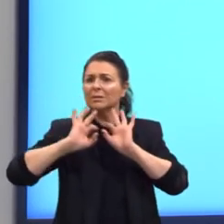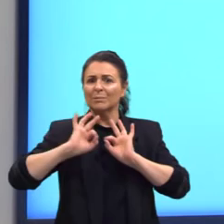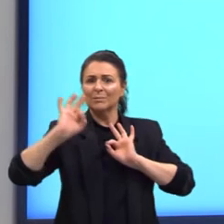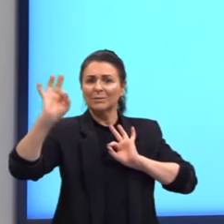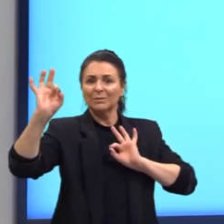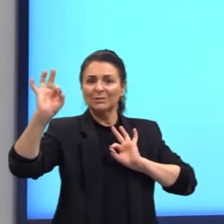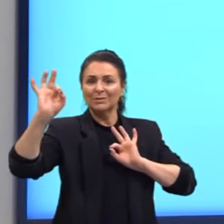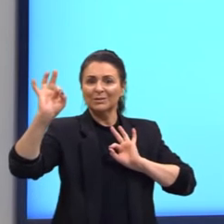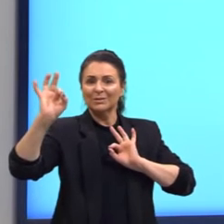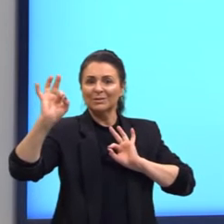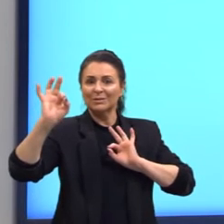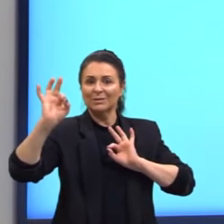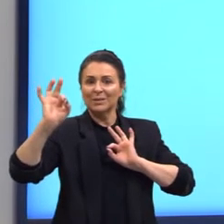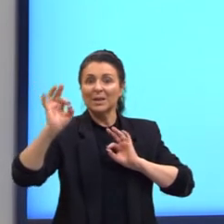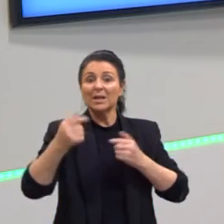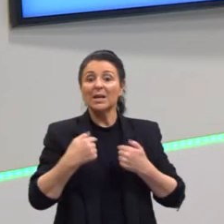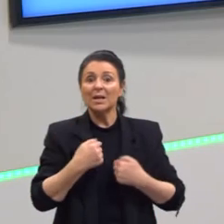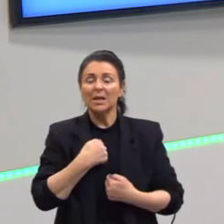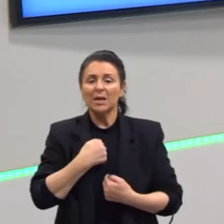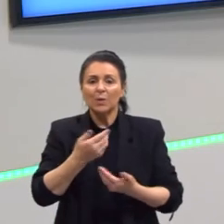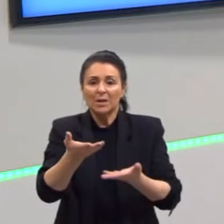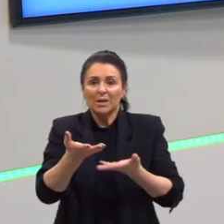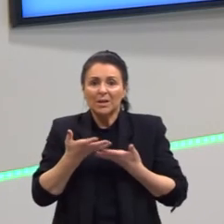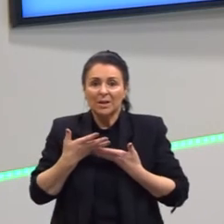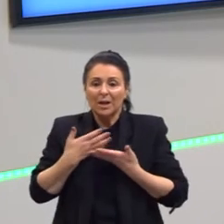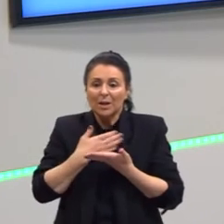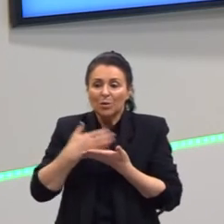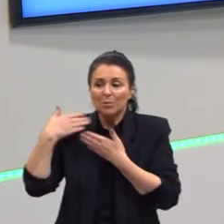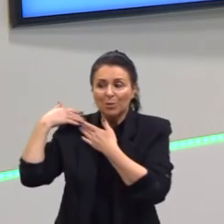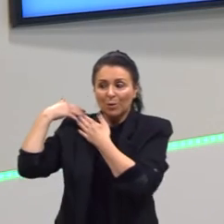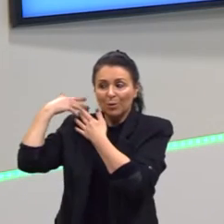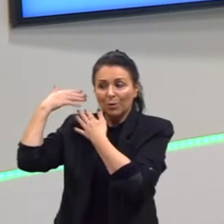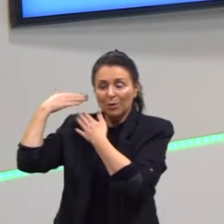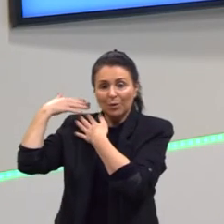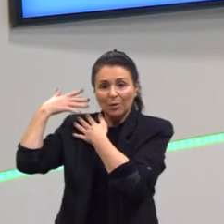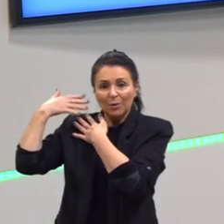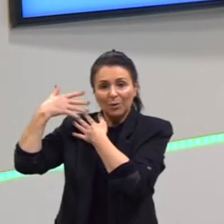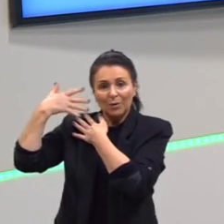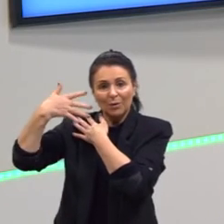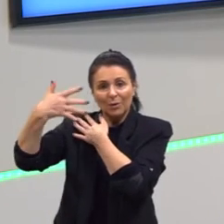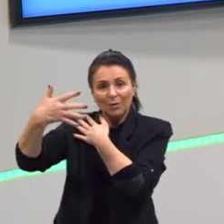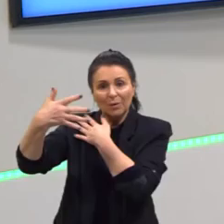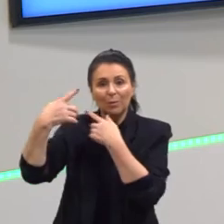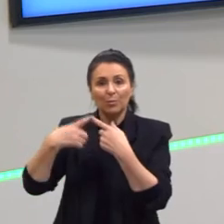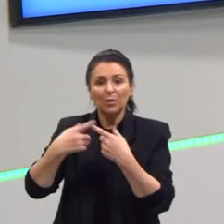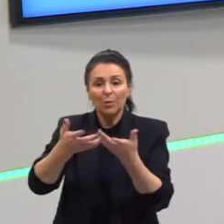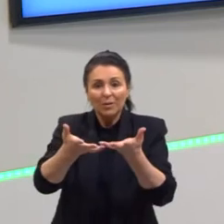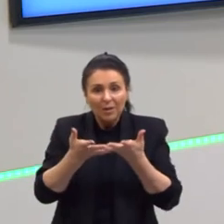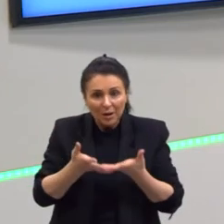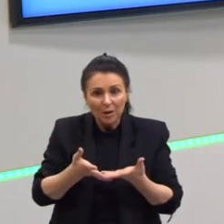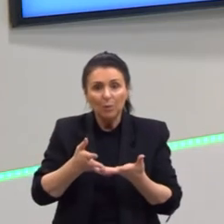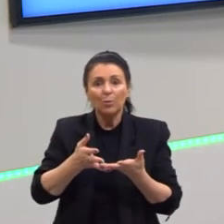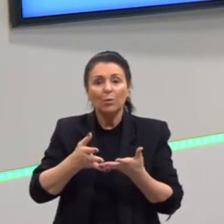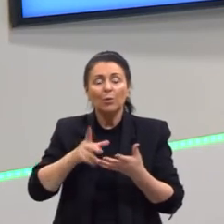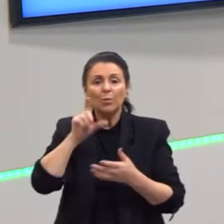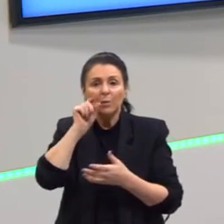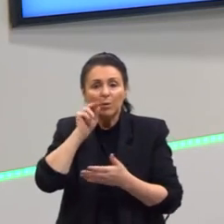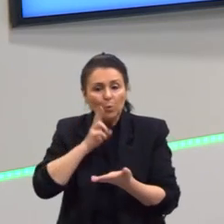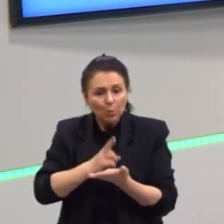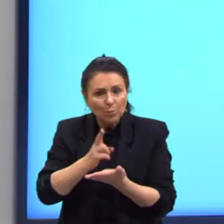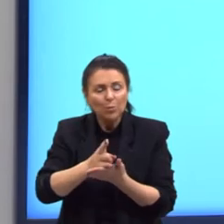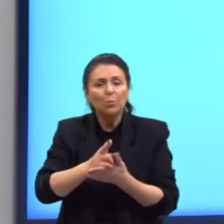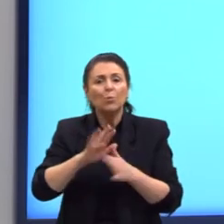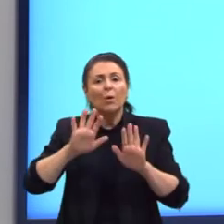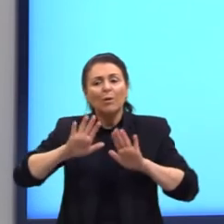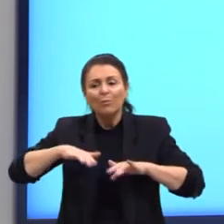Ó eu fiz esse desejo meu desejo começou lá atrás e ele continua ainda porque eu ainda quero que eu passo no Oi então